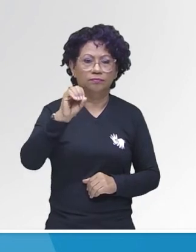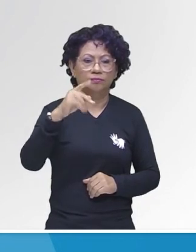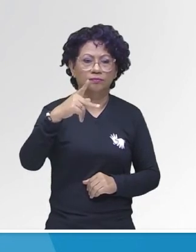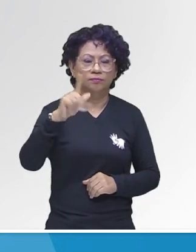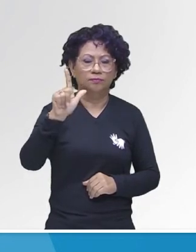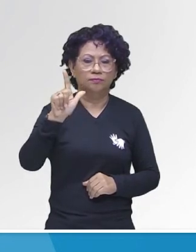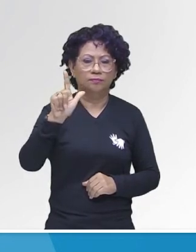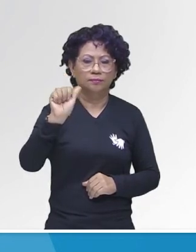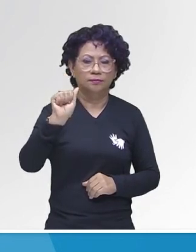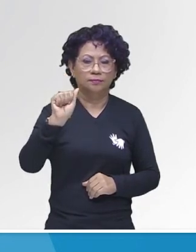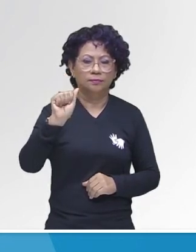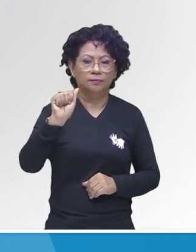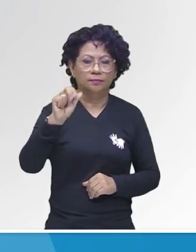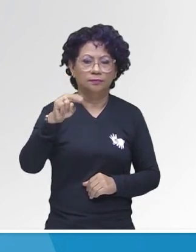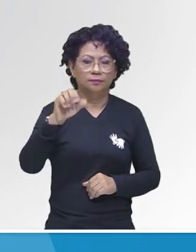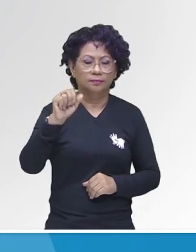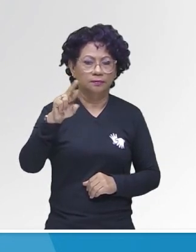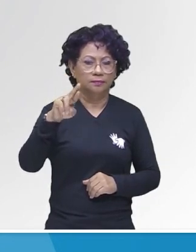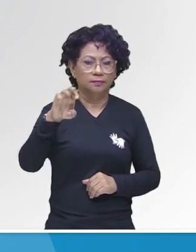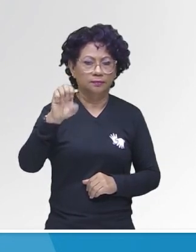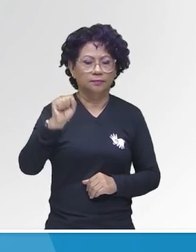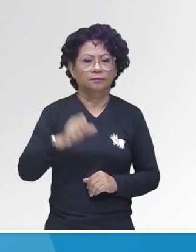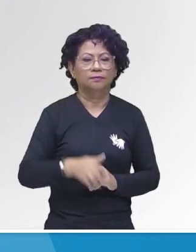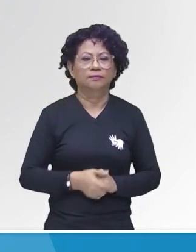coplanares. Então, aqui,